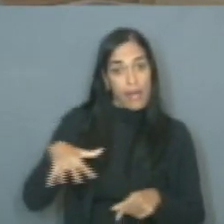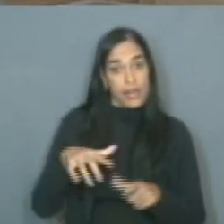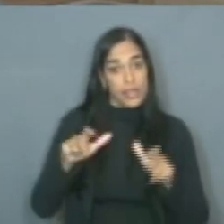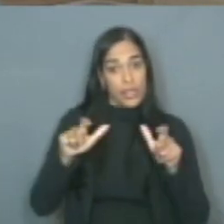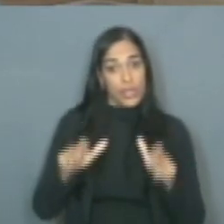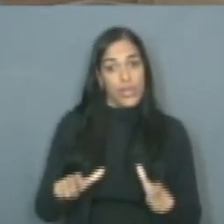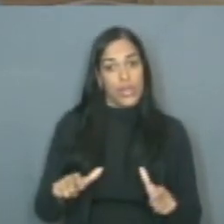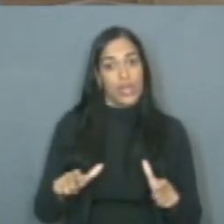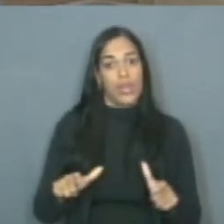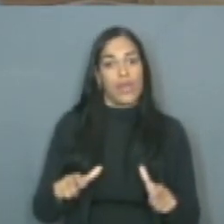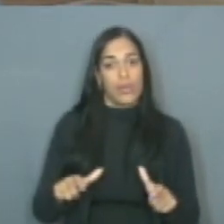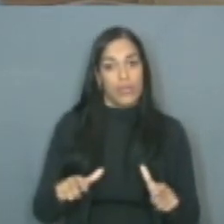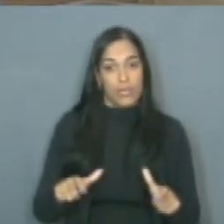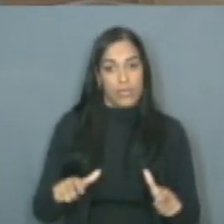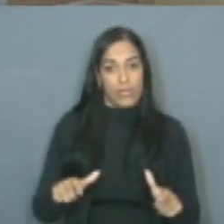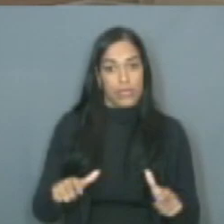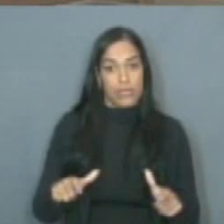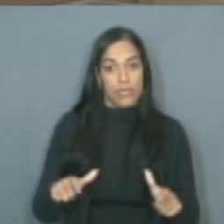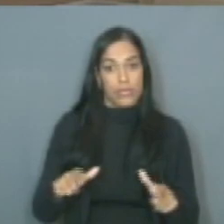territorial